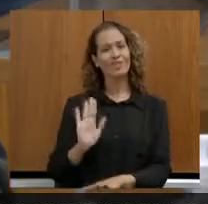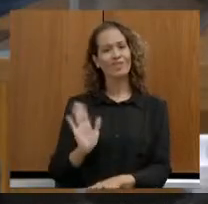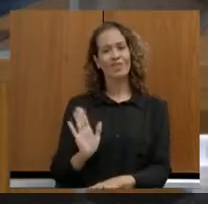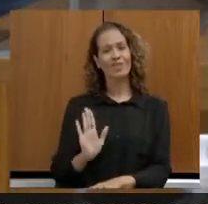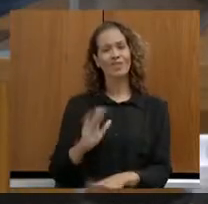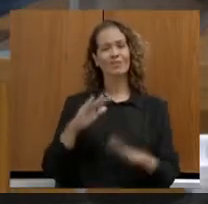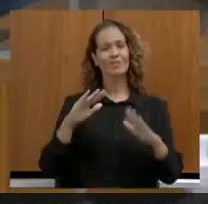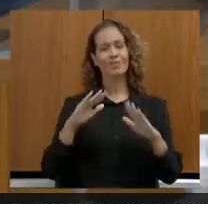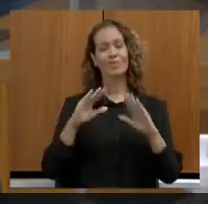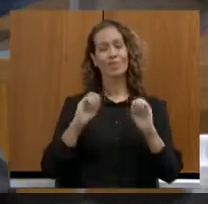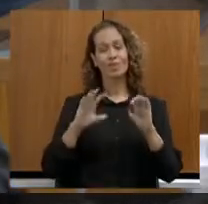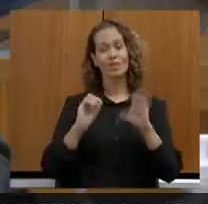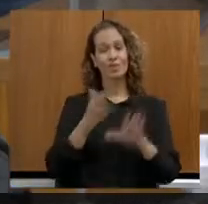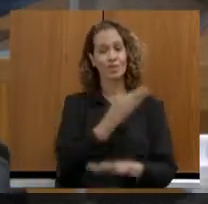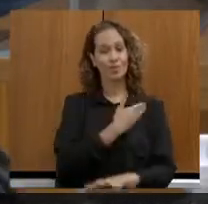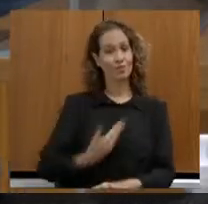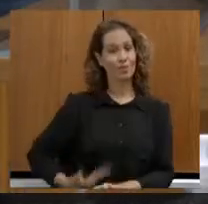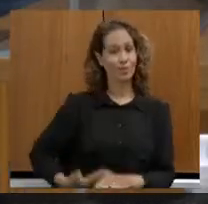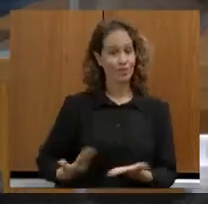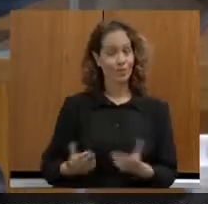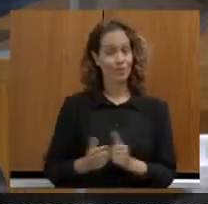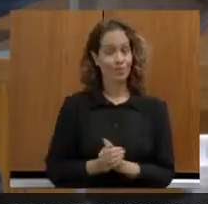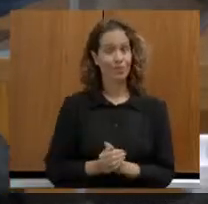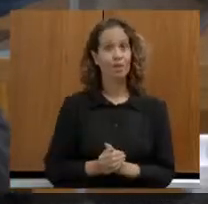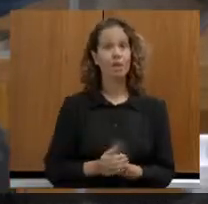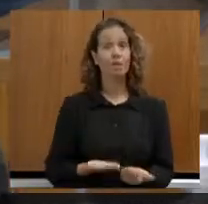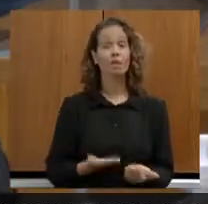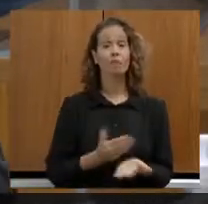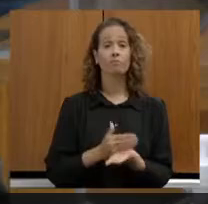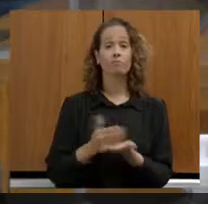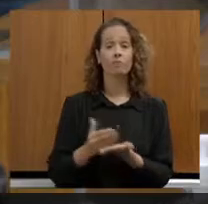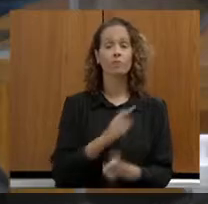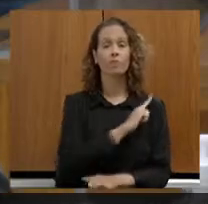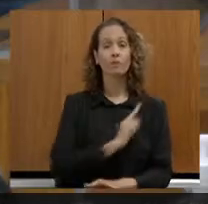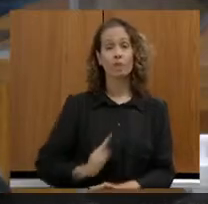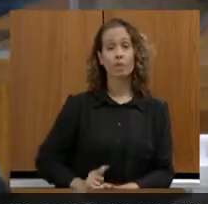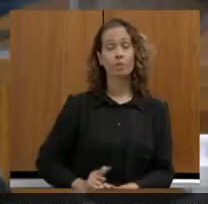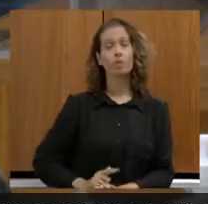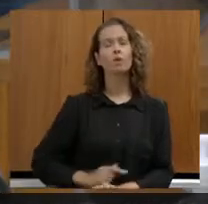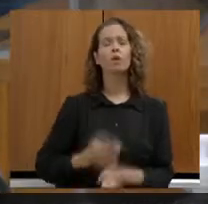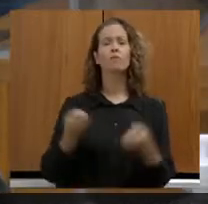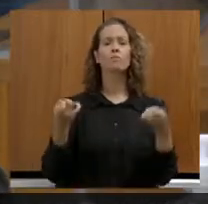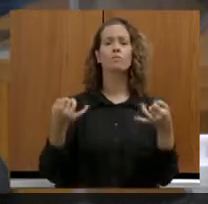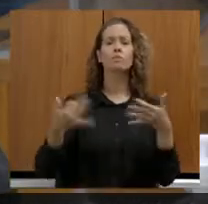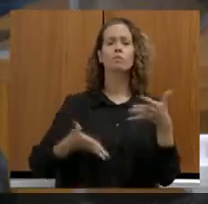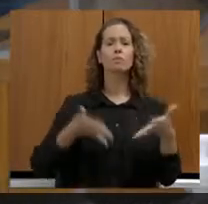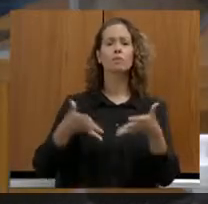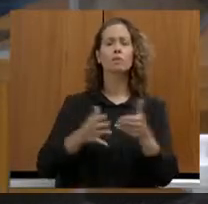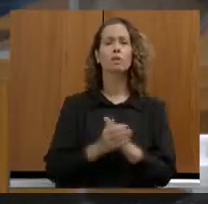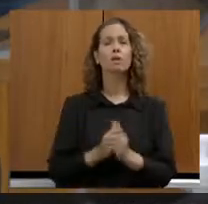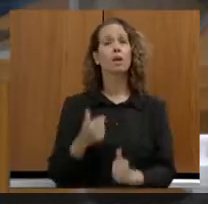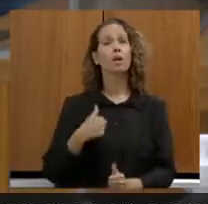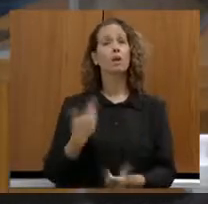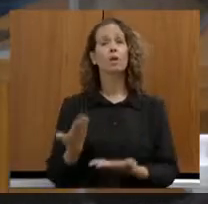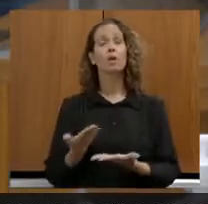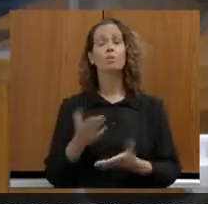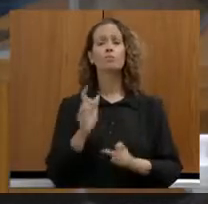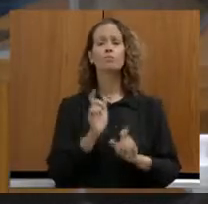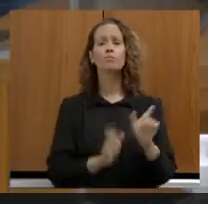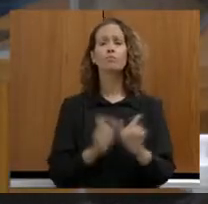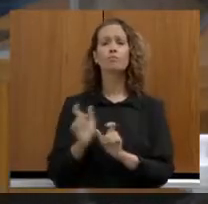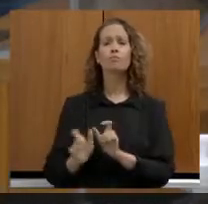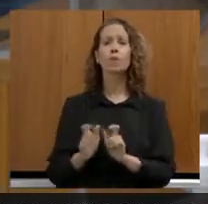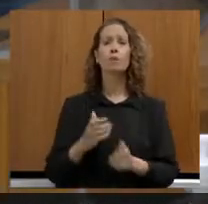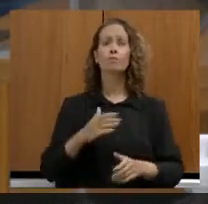Oi e a partir do governador eu quero aqui fazer um comentário eu sou Servidor Público desde